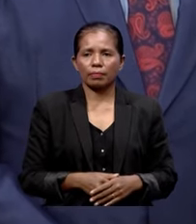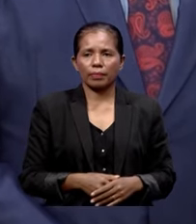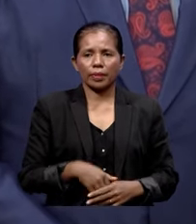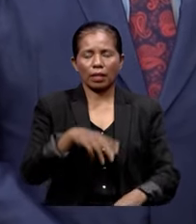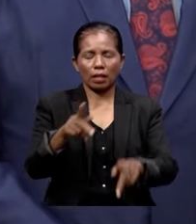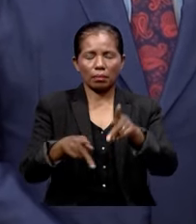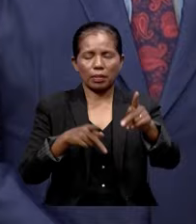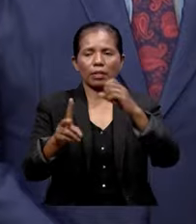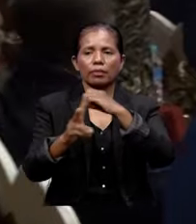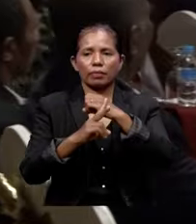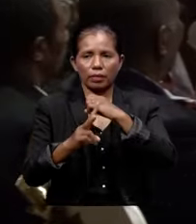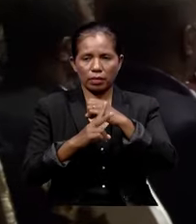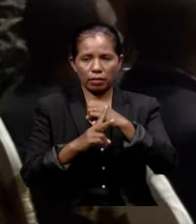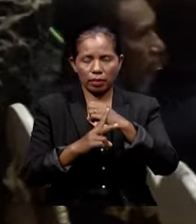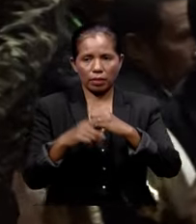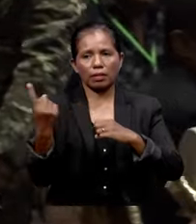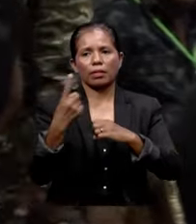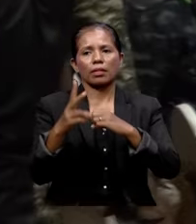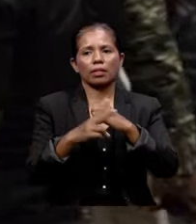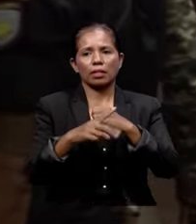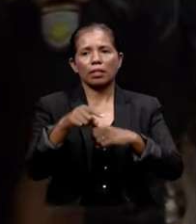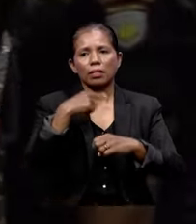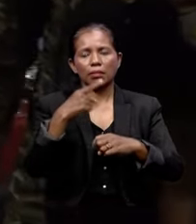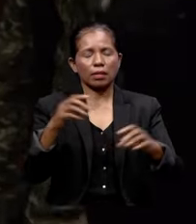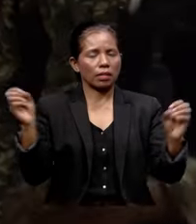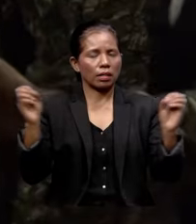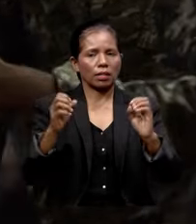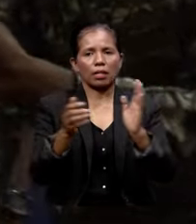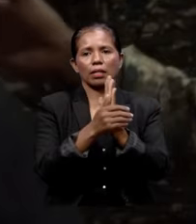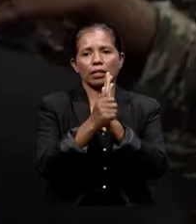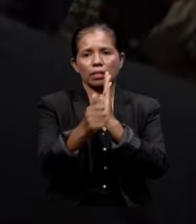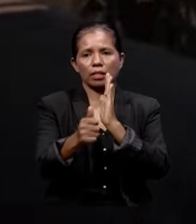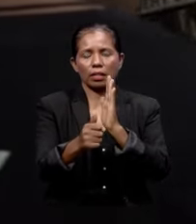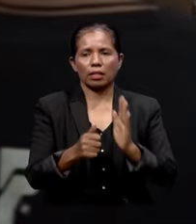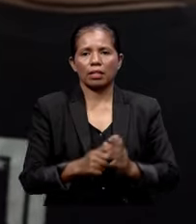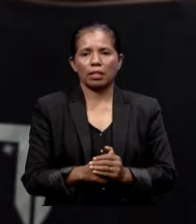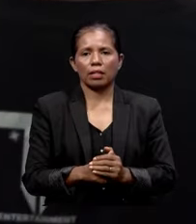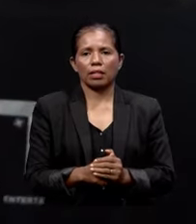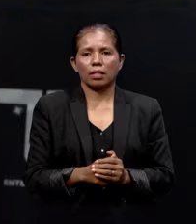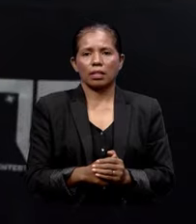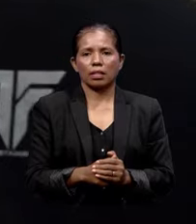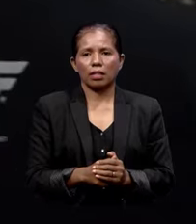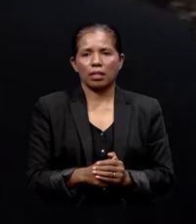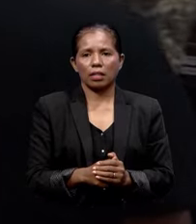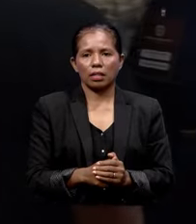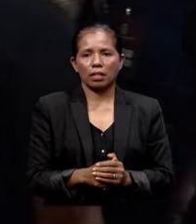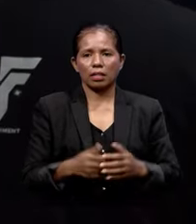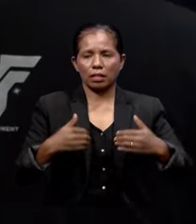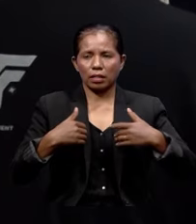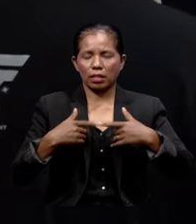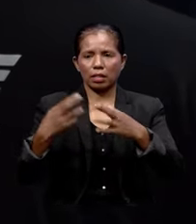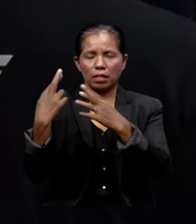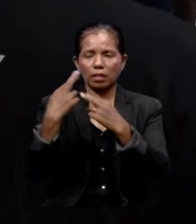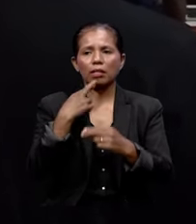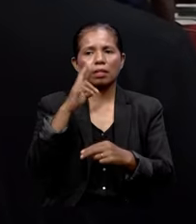emane be vítima semaka la ia capacidade para responder